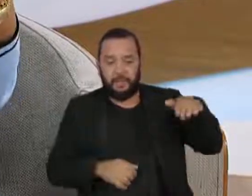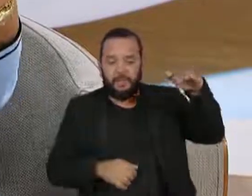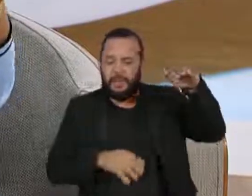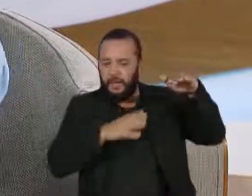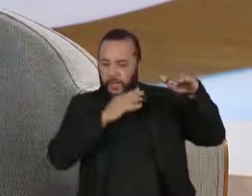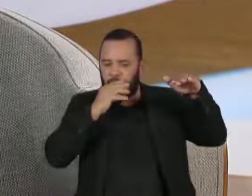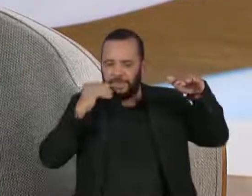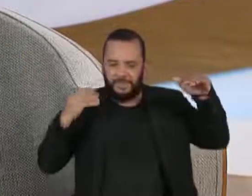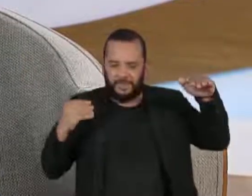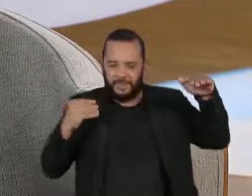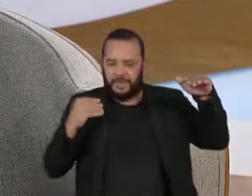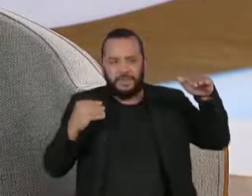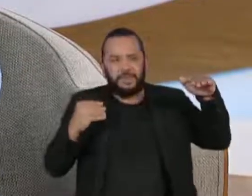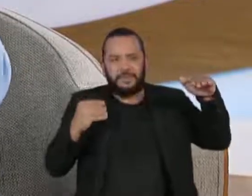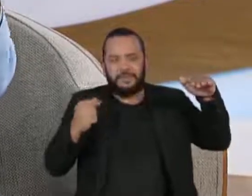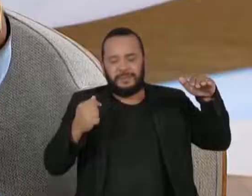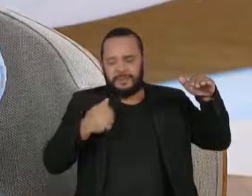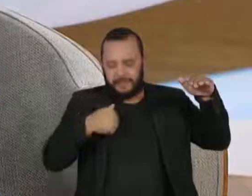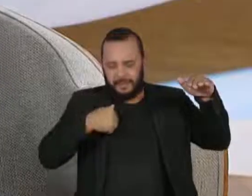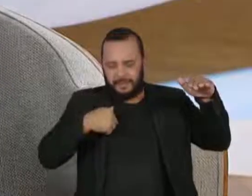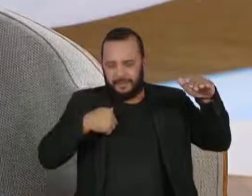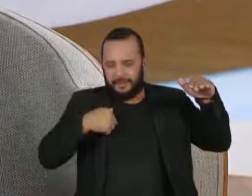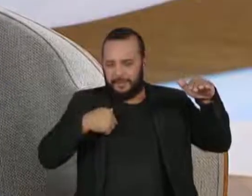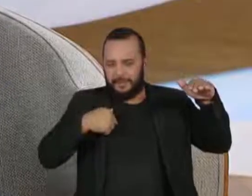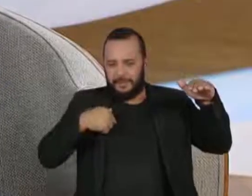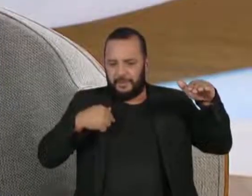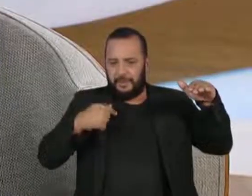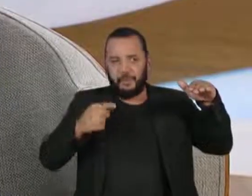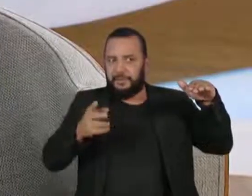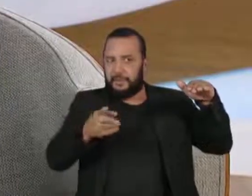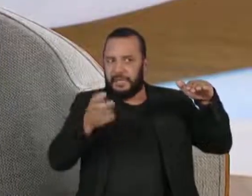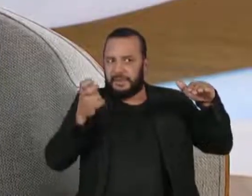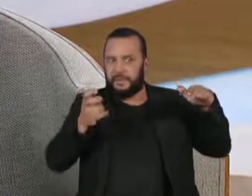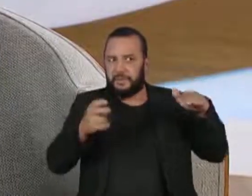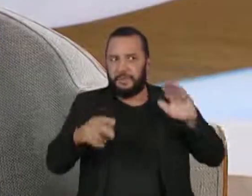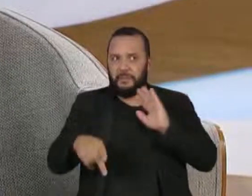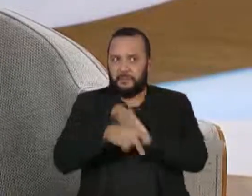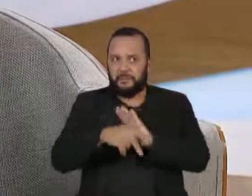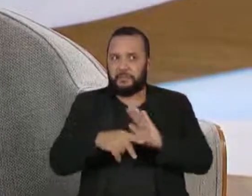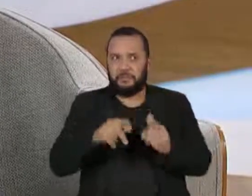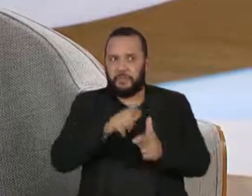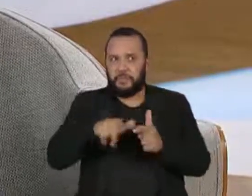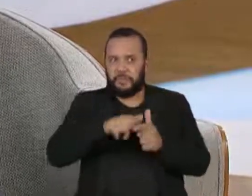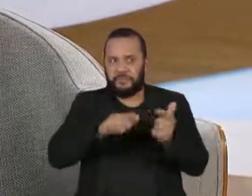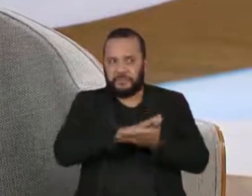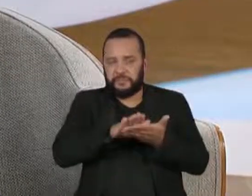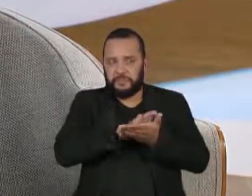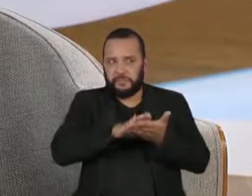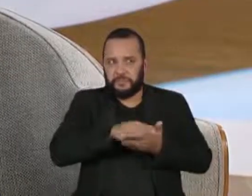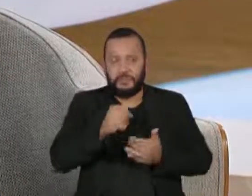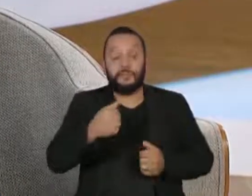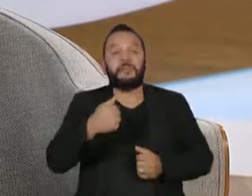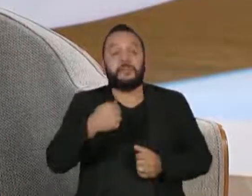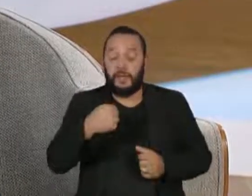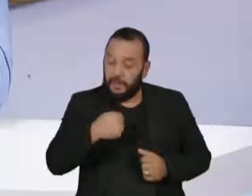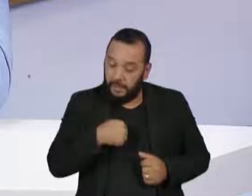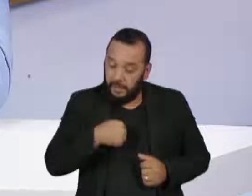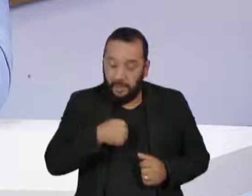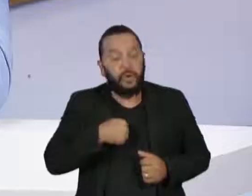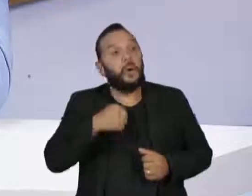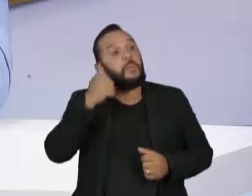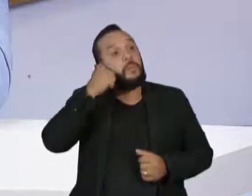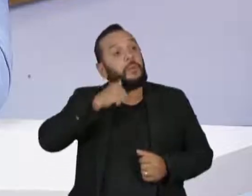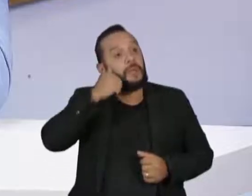tive o meu insight para a problemática. Porque, como você falou, eu sou uma mulher negra com